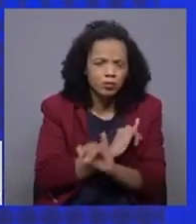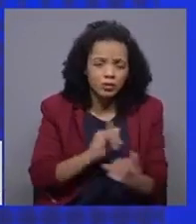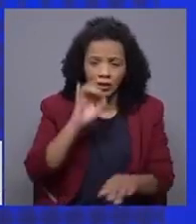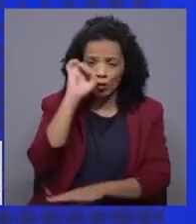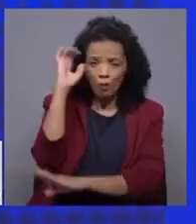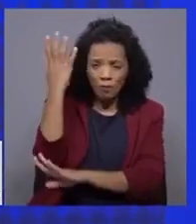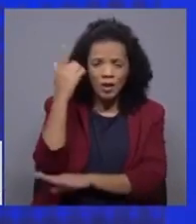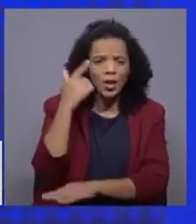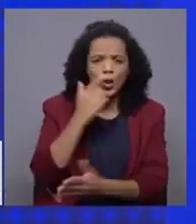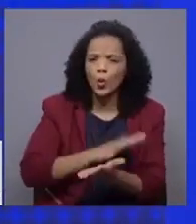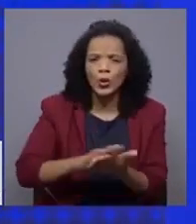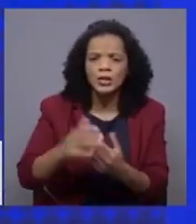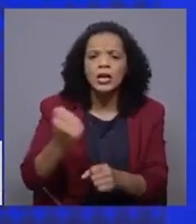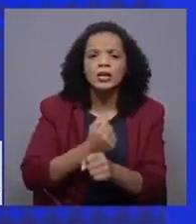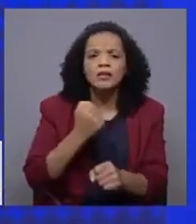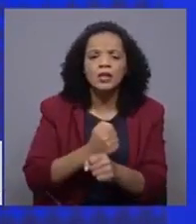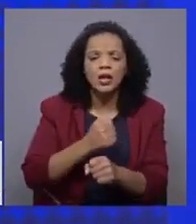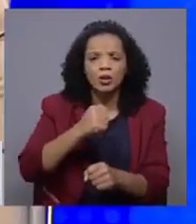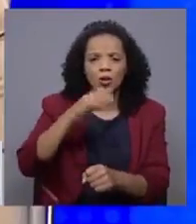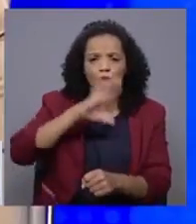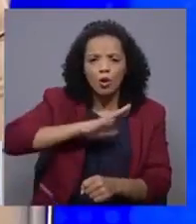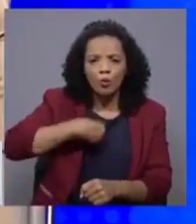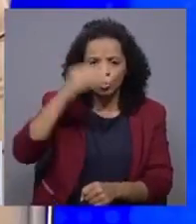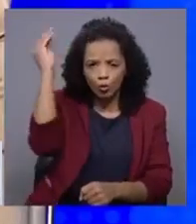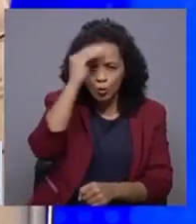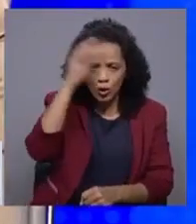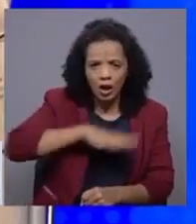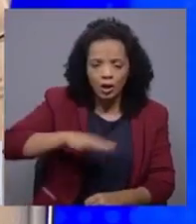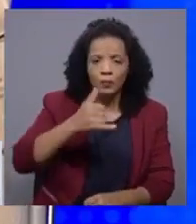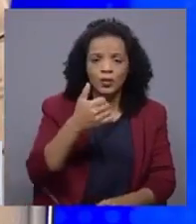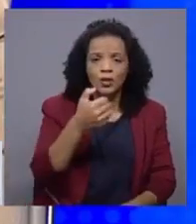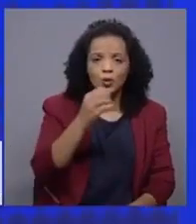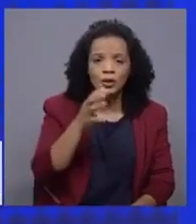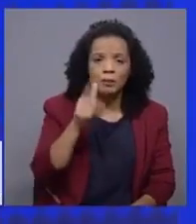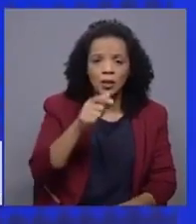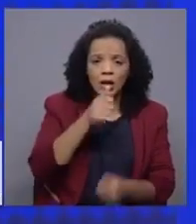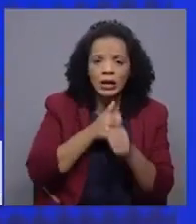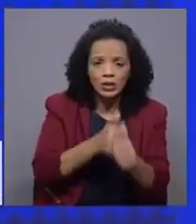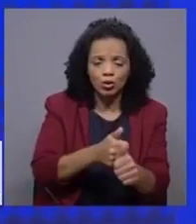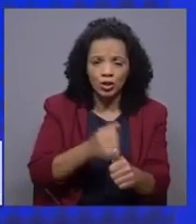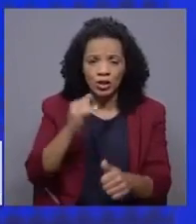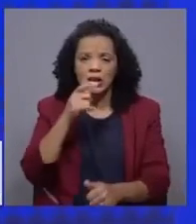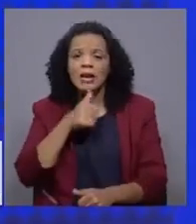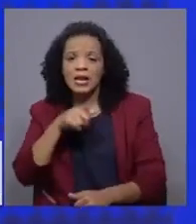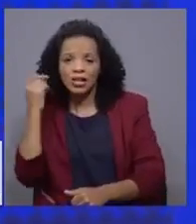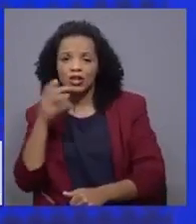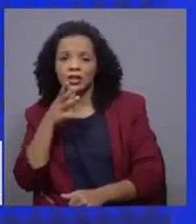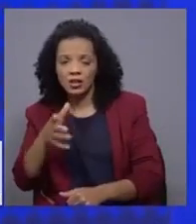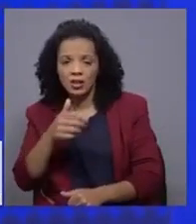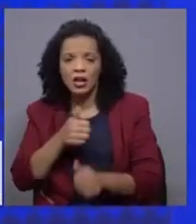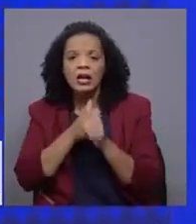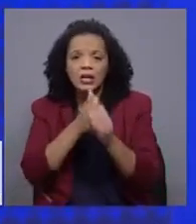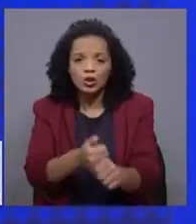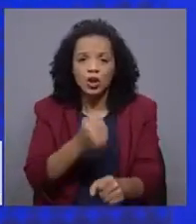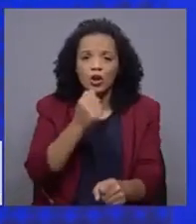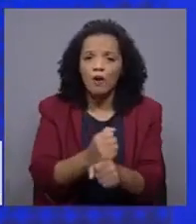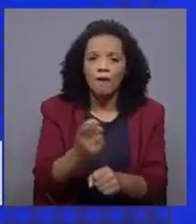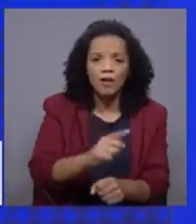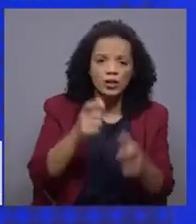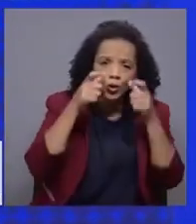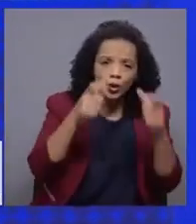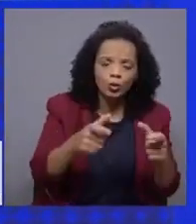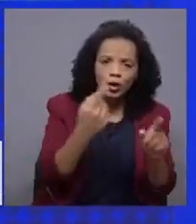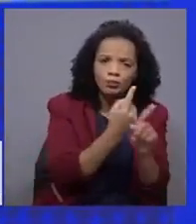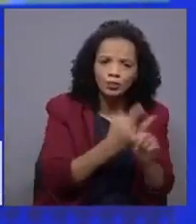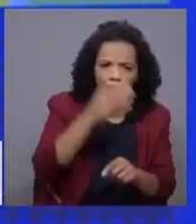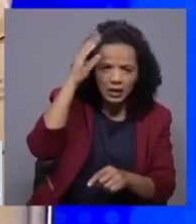PAN desconhece as atividades do mundo rural. Há cerca de 250 mil caçadores. A Inês Sousa Real foi capaz de dizer aqui que os caçadores não fazem o controle das